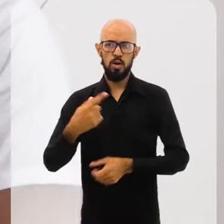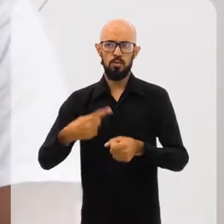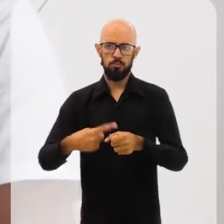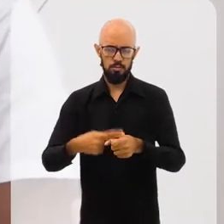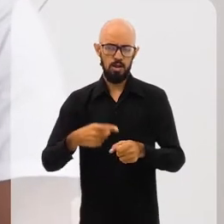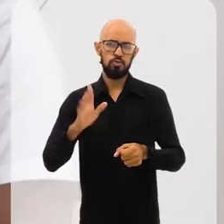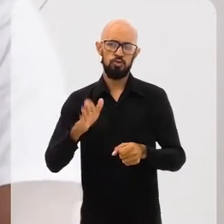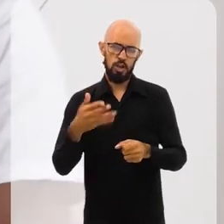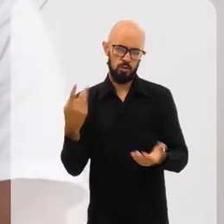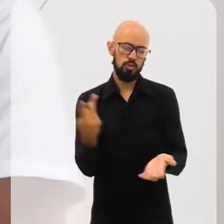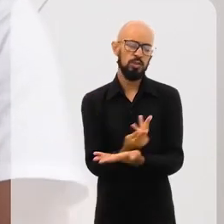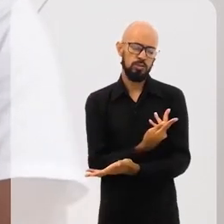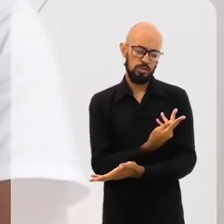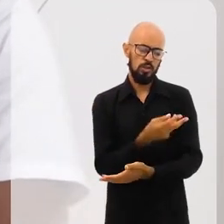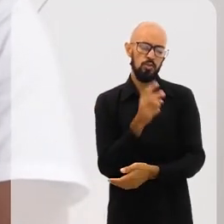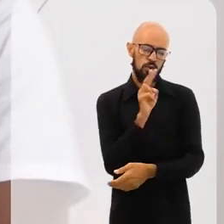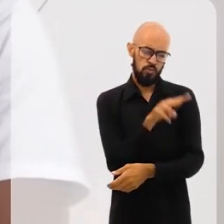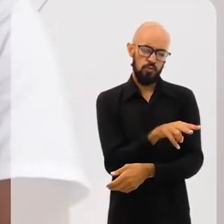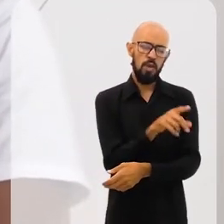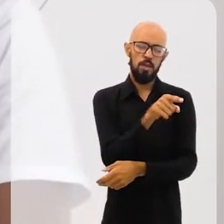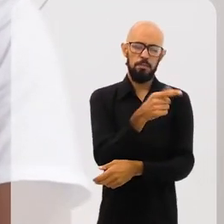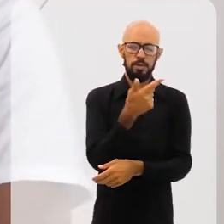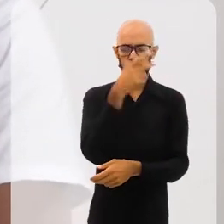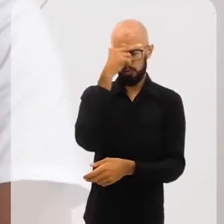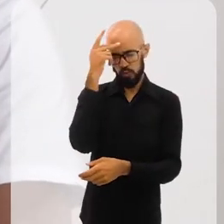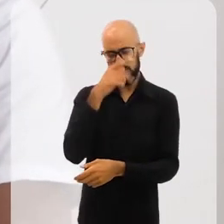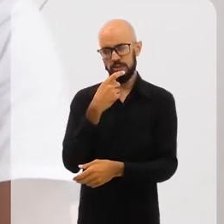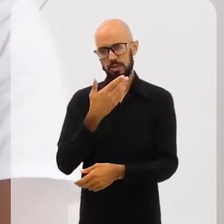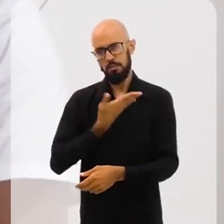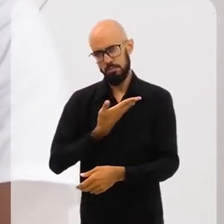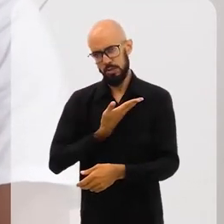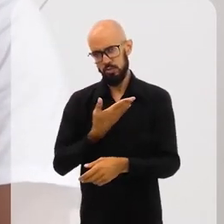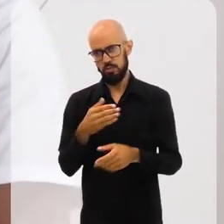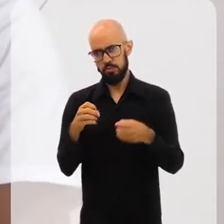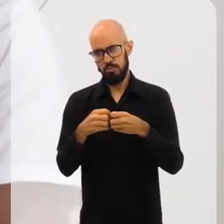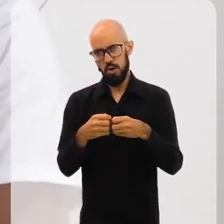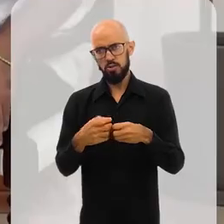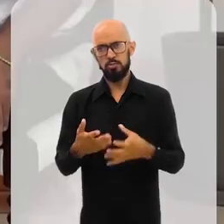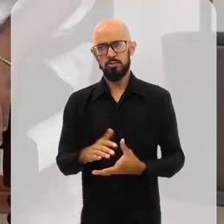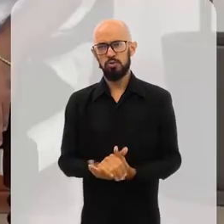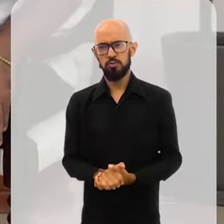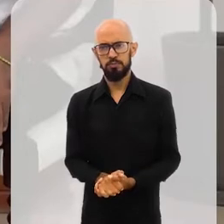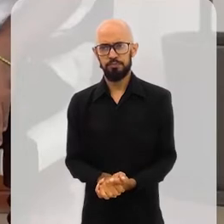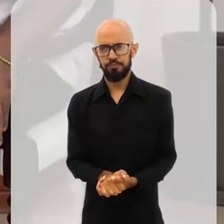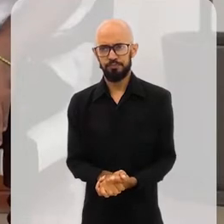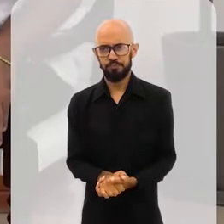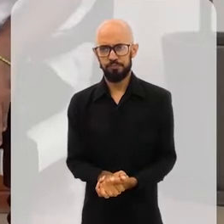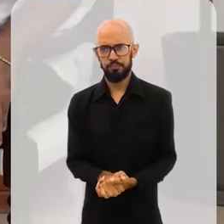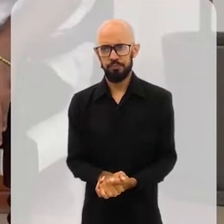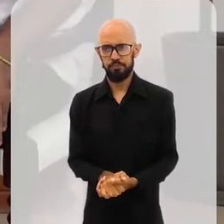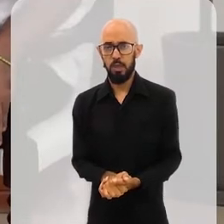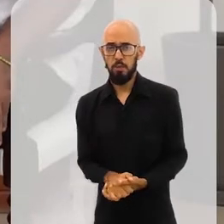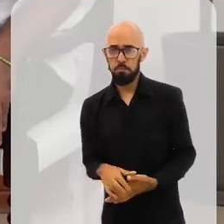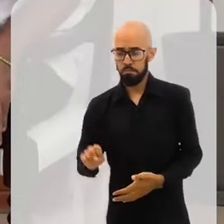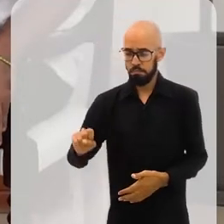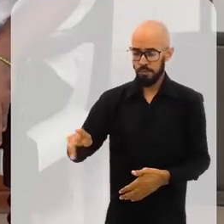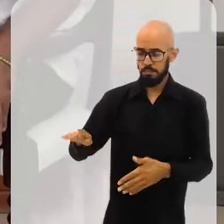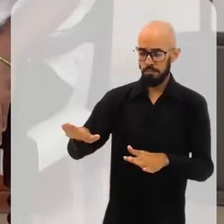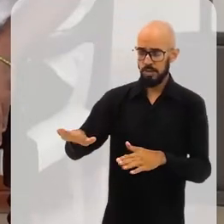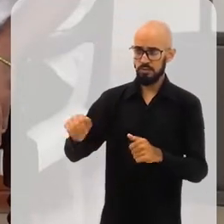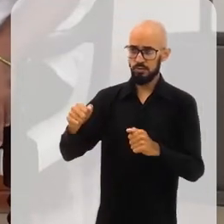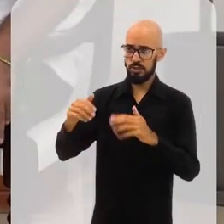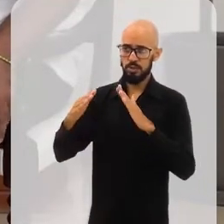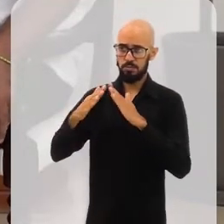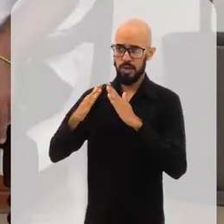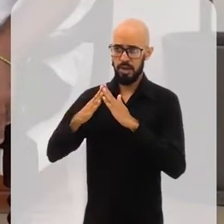no bairro, tudo isso já passei por grandes situações assim com pessoas bem chegadas. Mas aí já era o fato de você ter